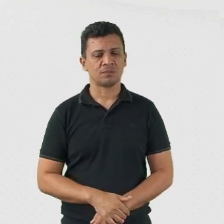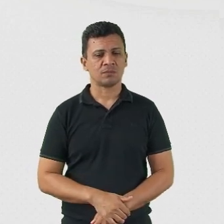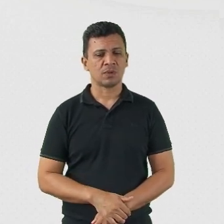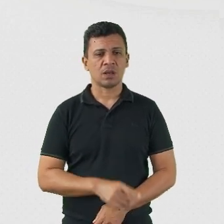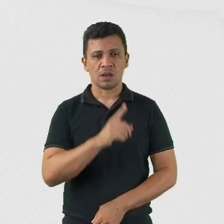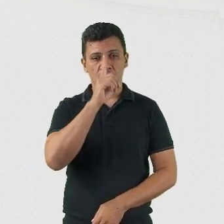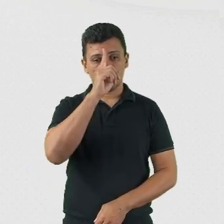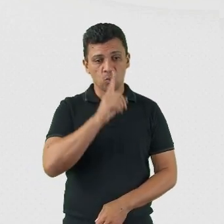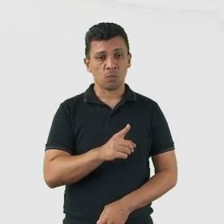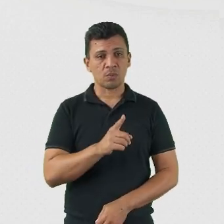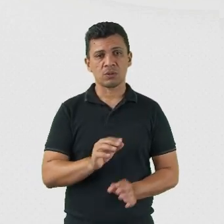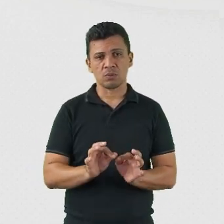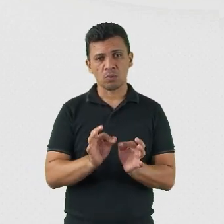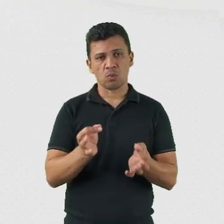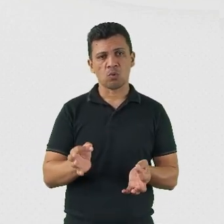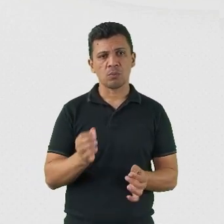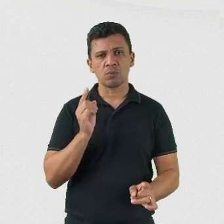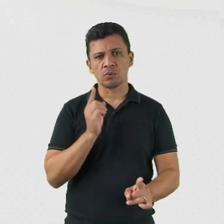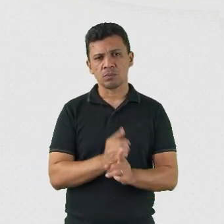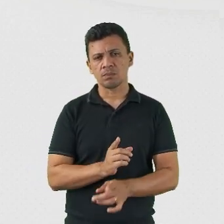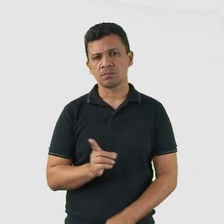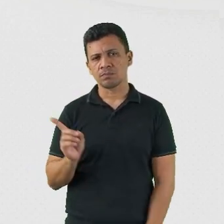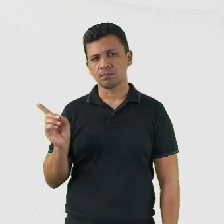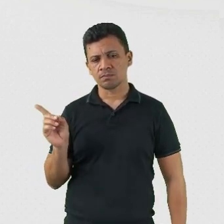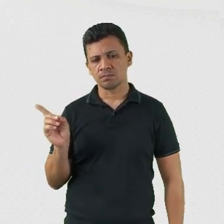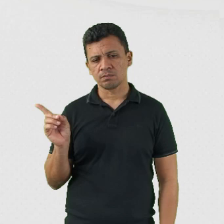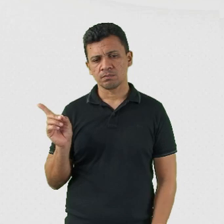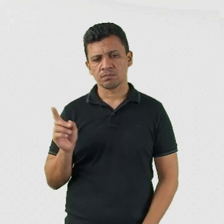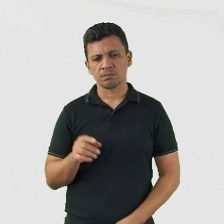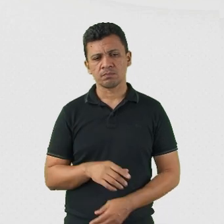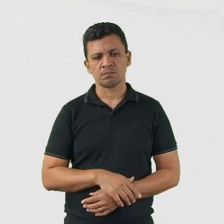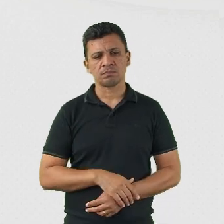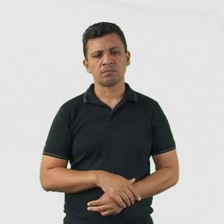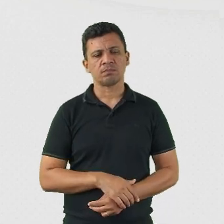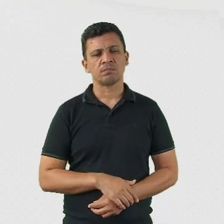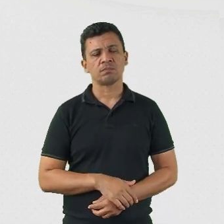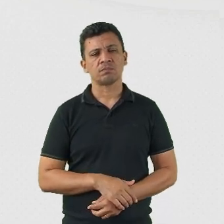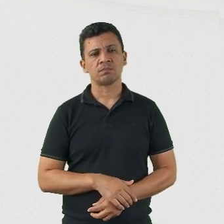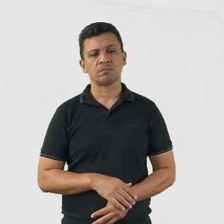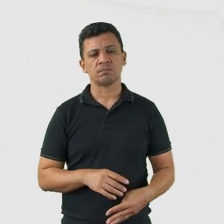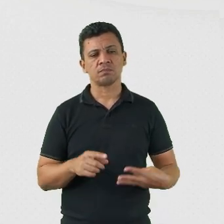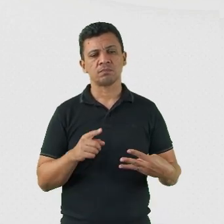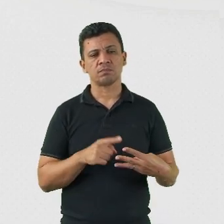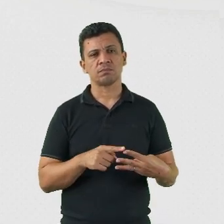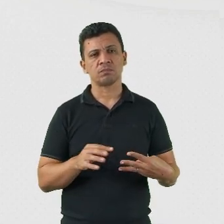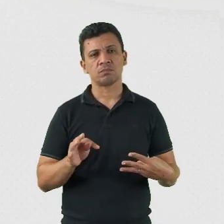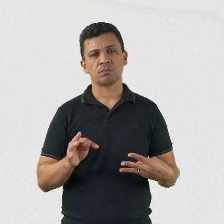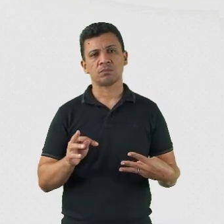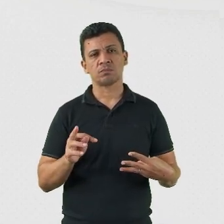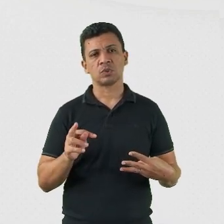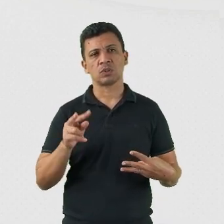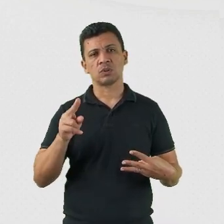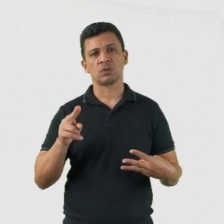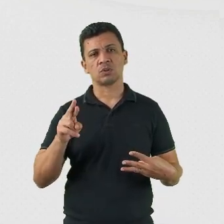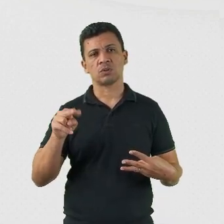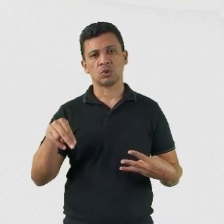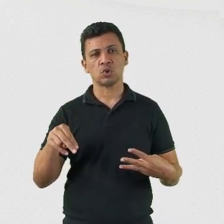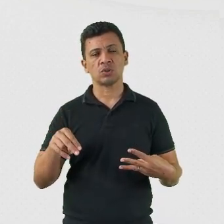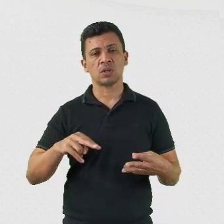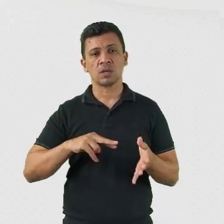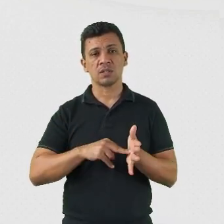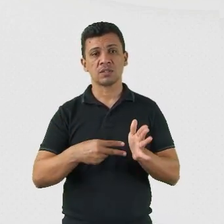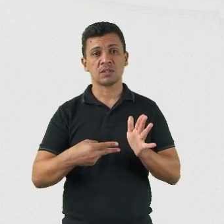os comandos comuns que você vai encontrar são turn. Turn, no contexto de direção,